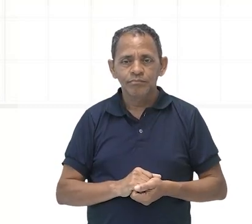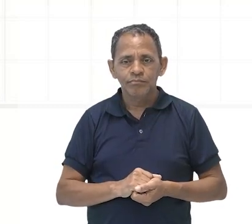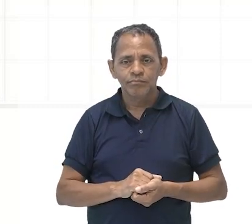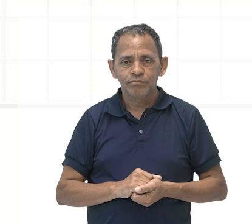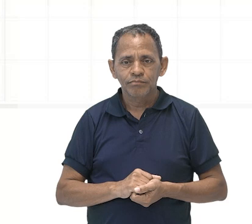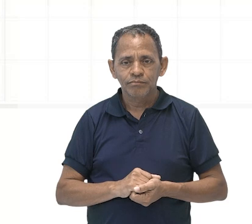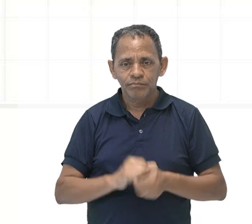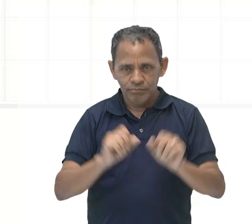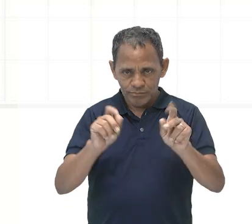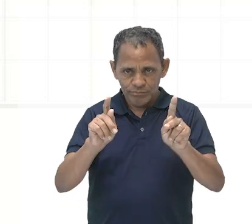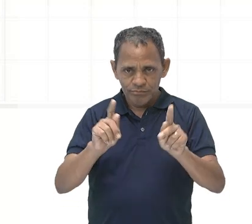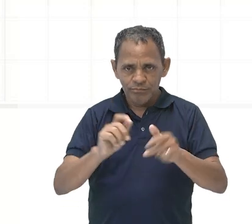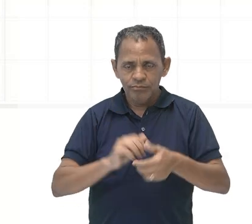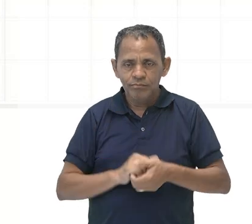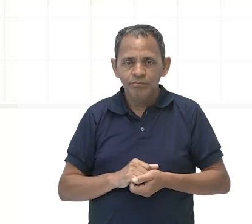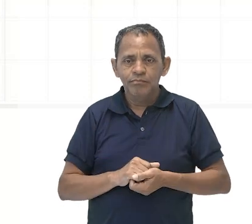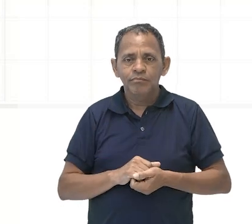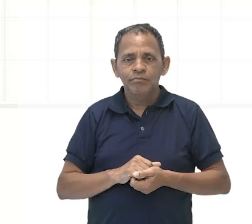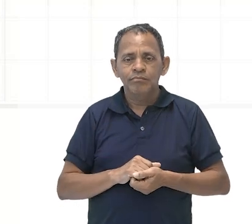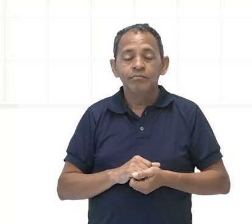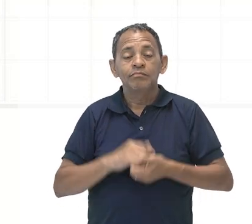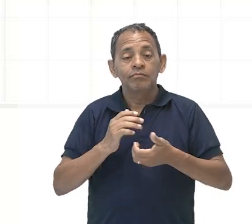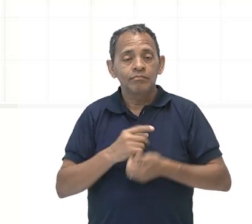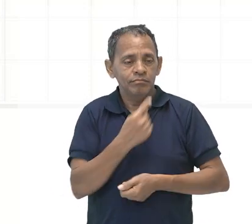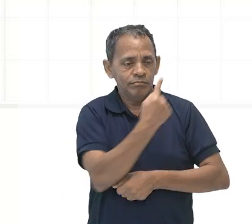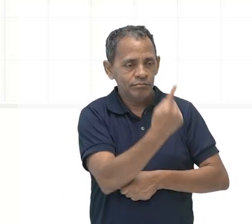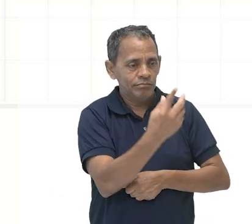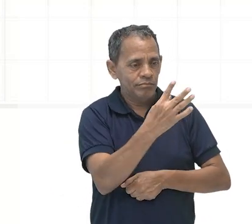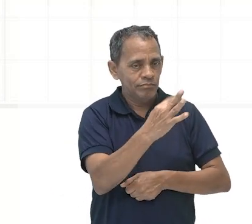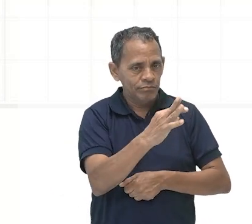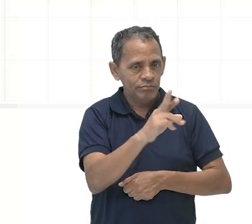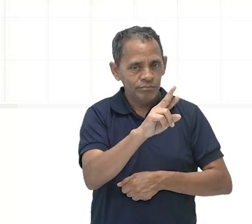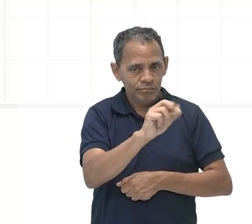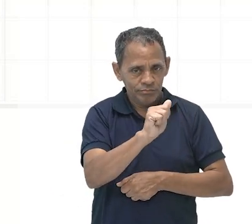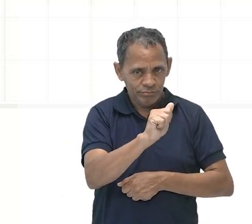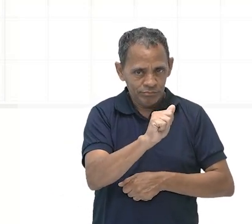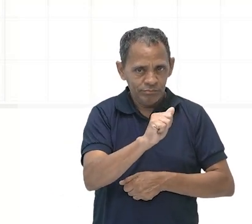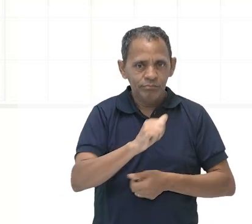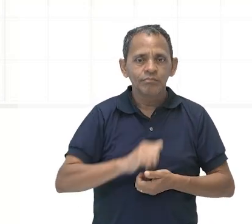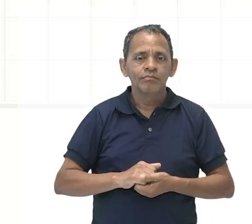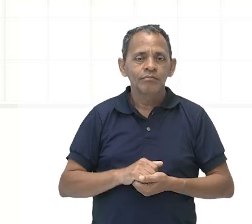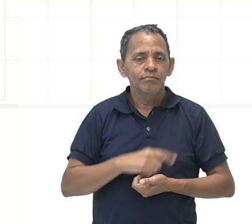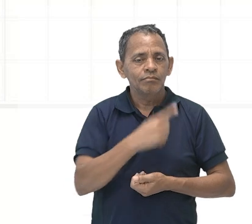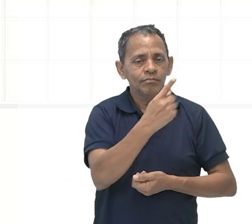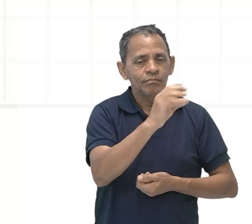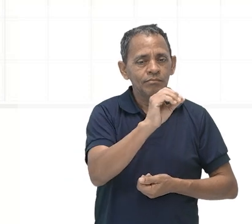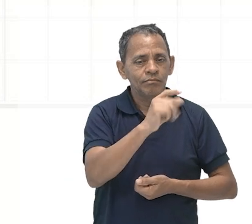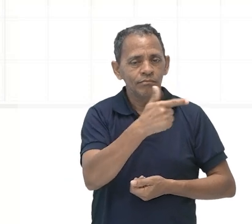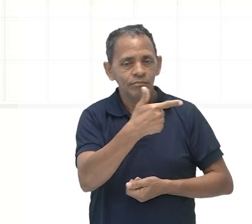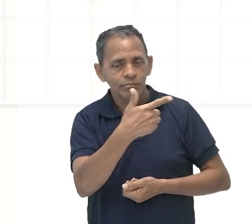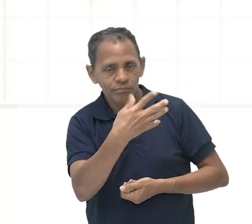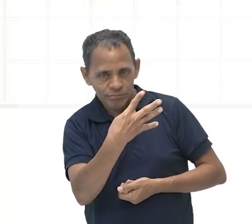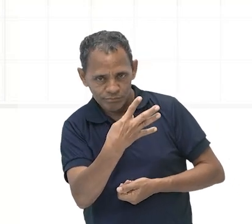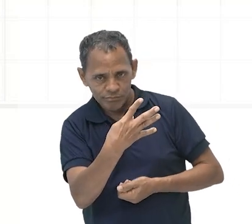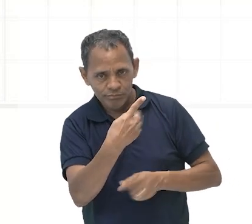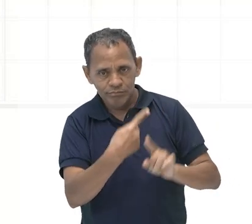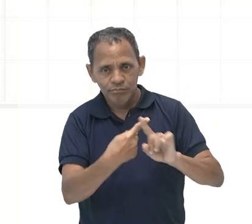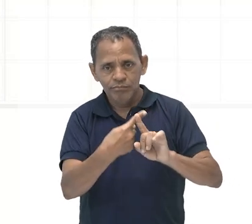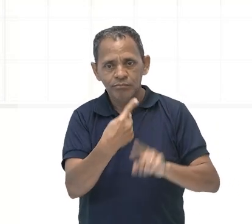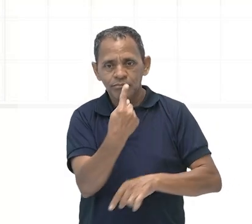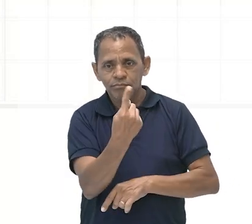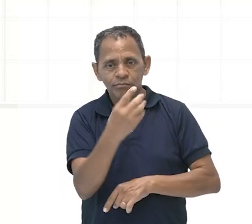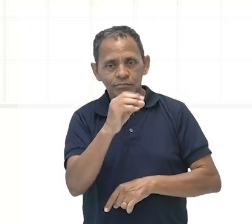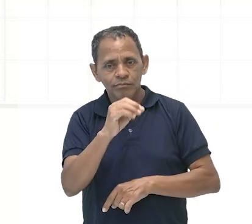Tudo bem? Então, 1 tera vai ser 1024 vezes 1024.